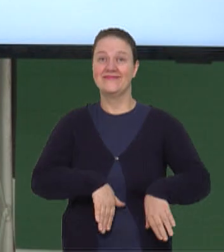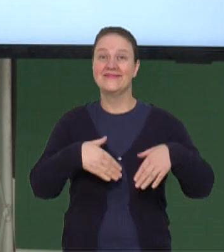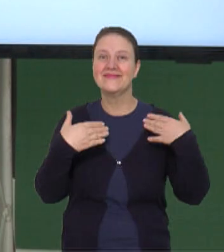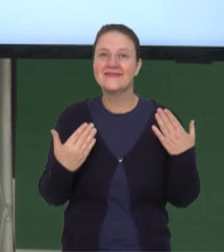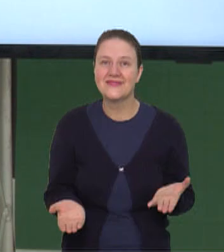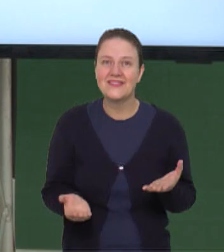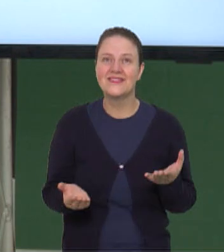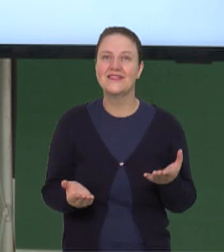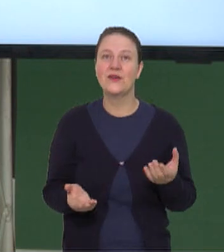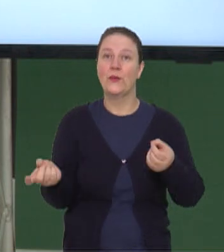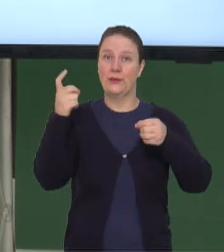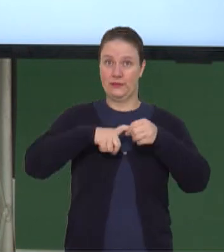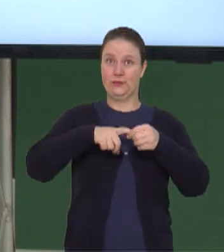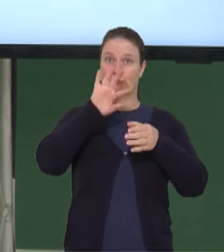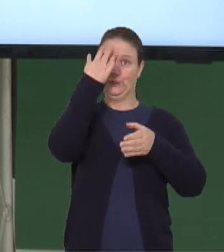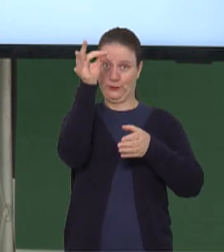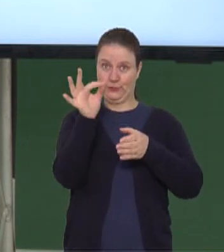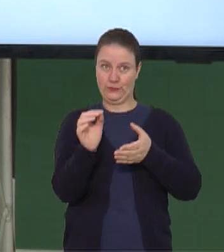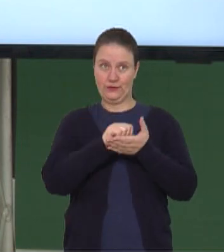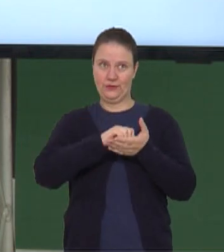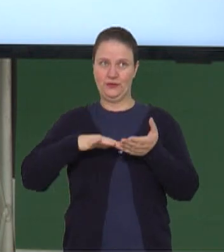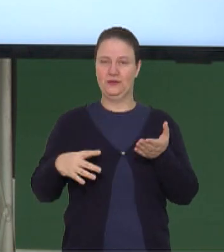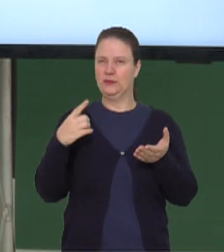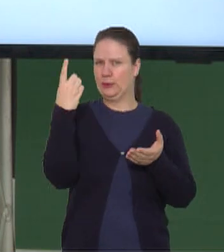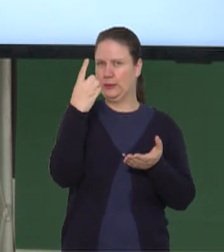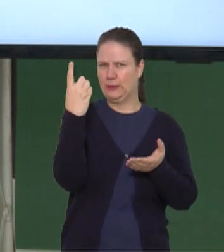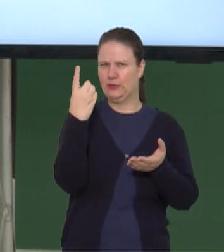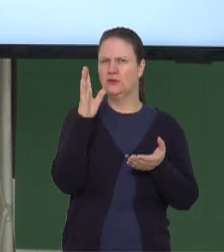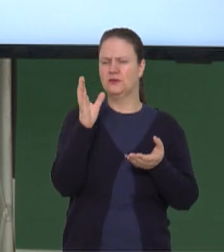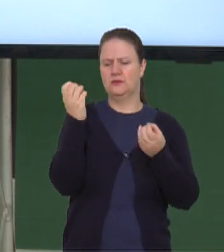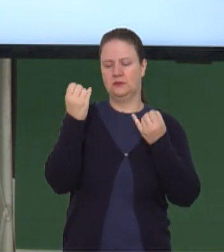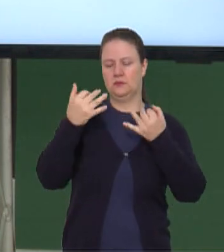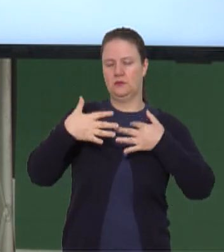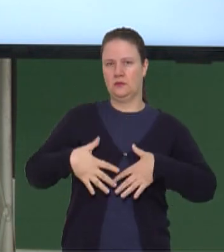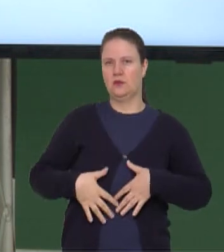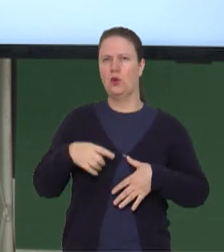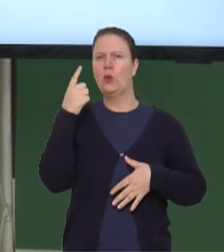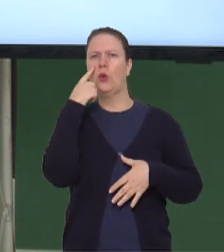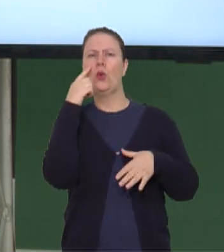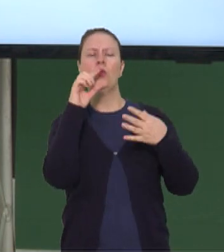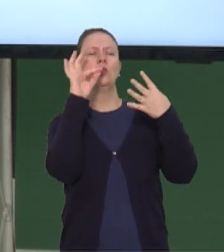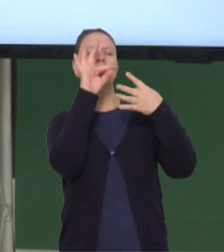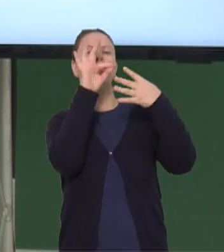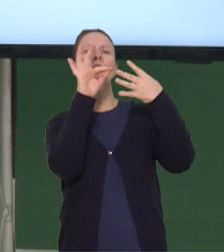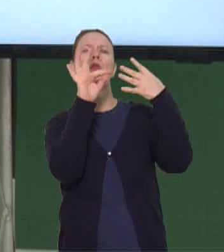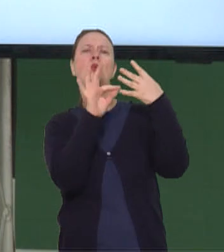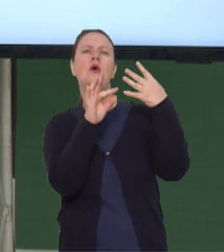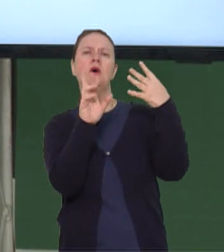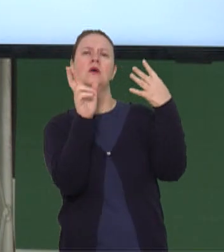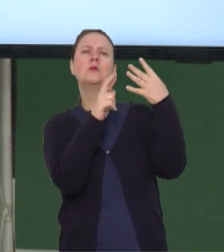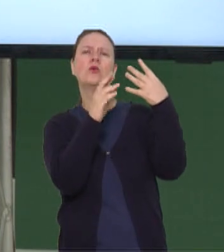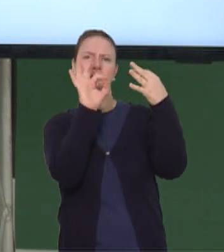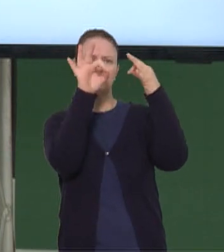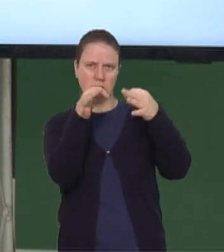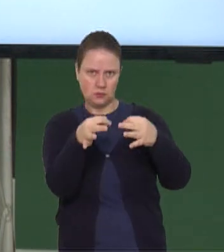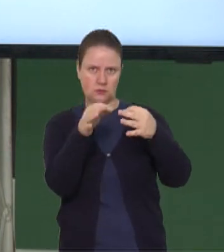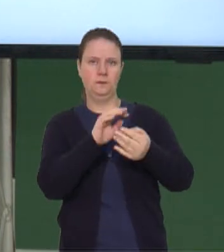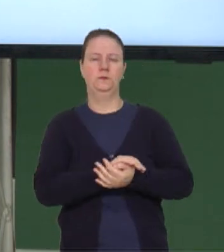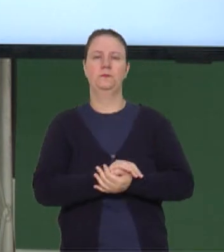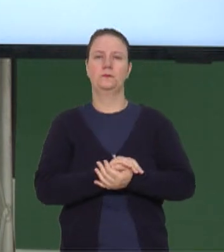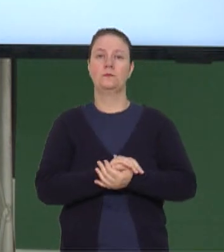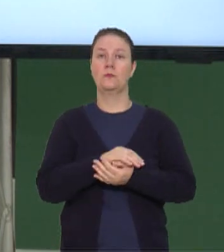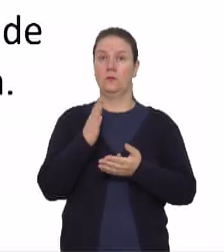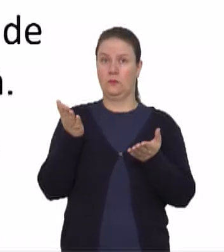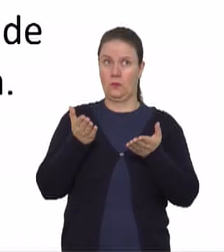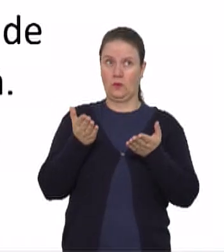Então, voltamos com a correção da atividade 1. Como eu falei anteriormente para vocês, era para vocês verem qual das sentenças era a correta, né?